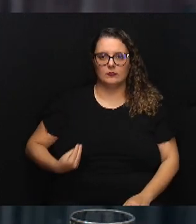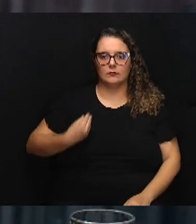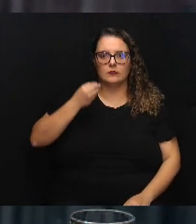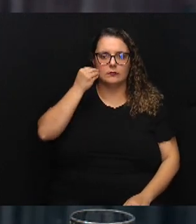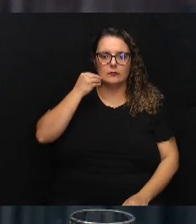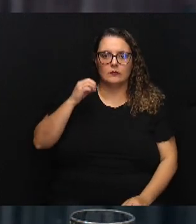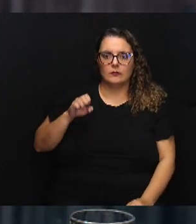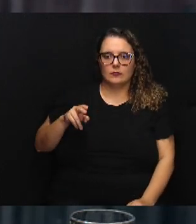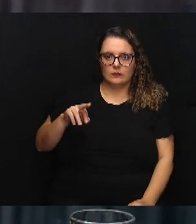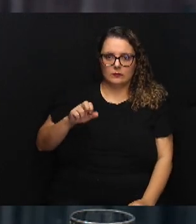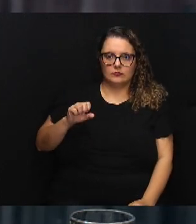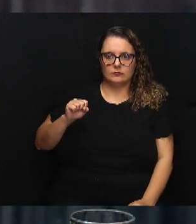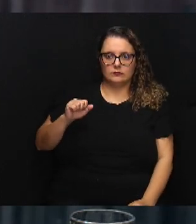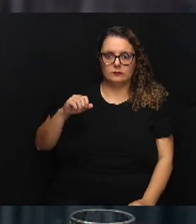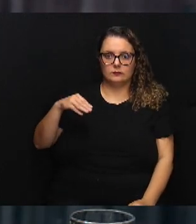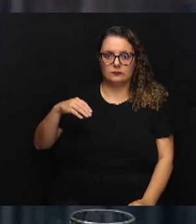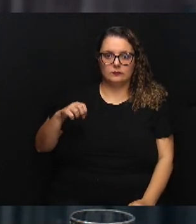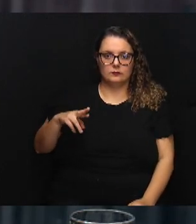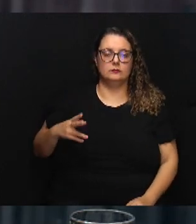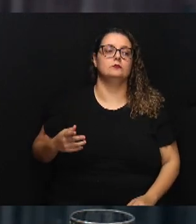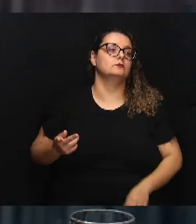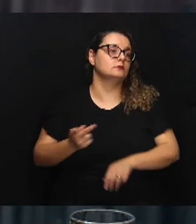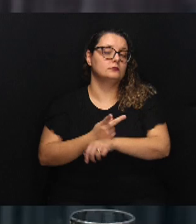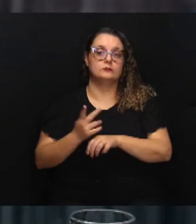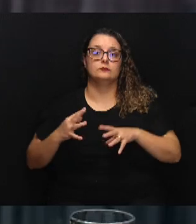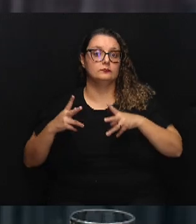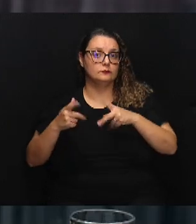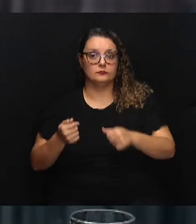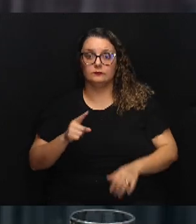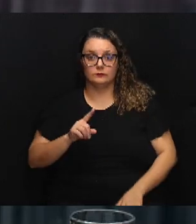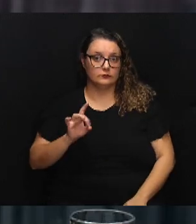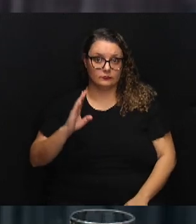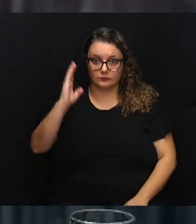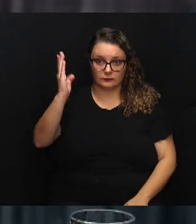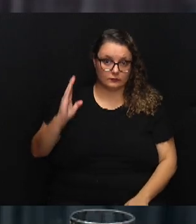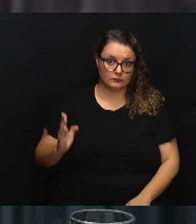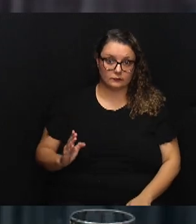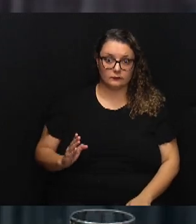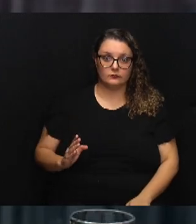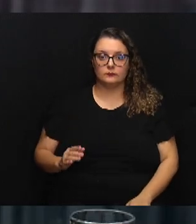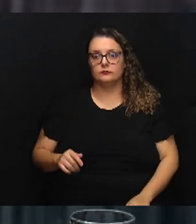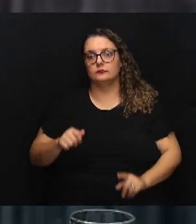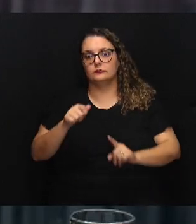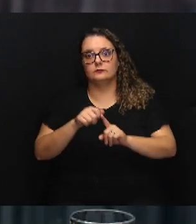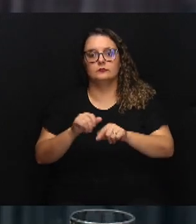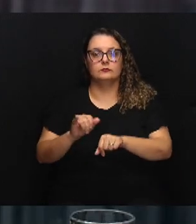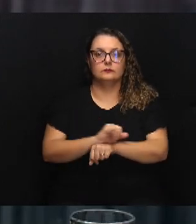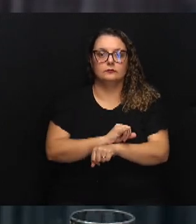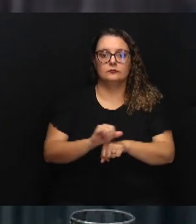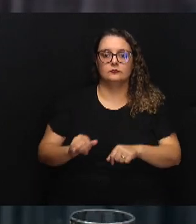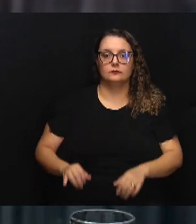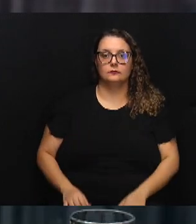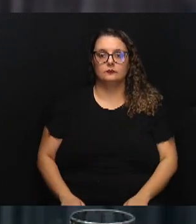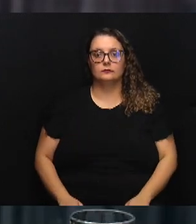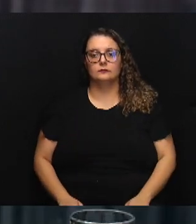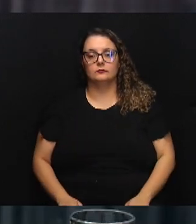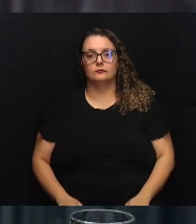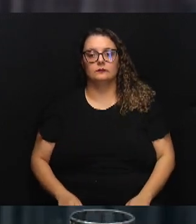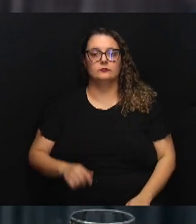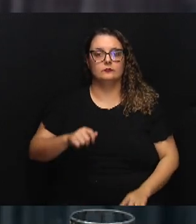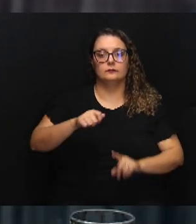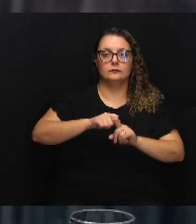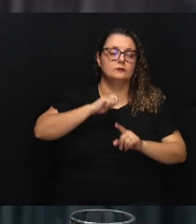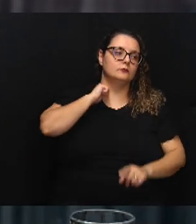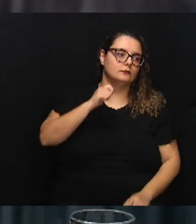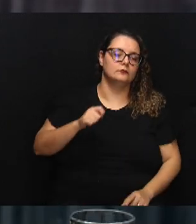Eurosummer hoje é algo extremamente procurado pelo mundo inteiro e não só por brasileiros. Então, pegando meses estratégicos como abril,